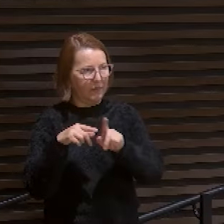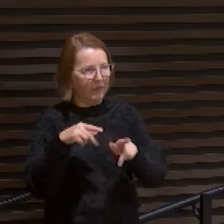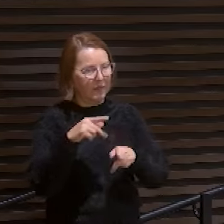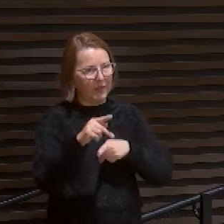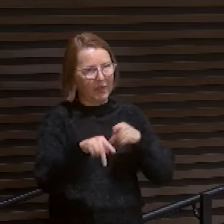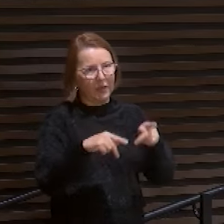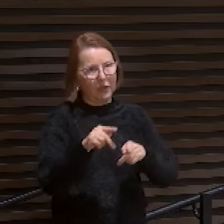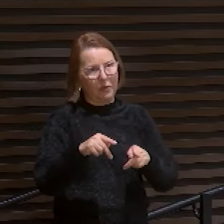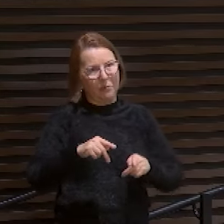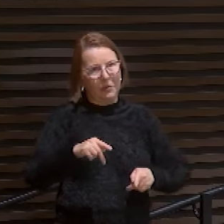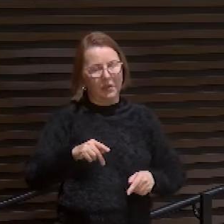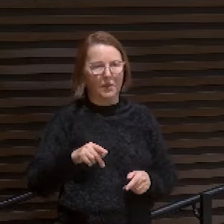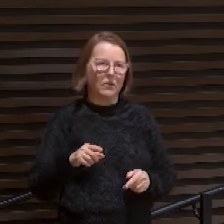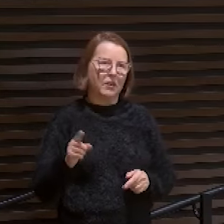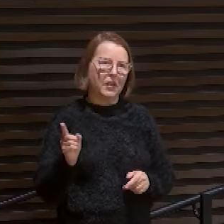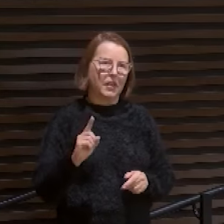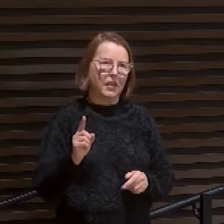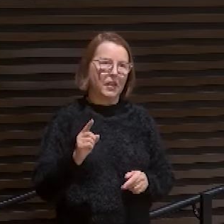pagãos, dos gentios.